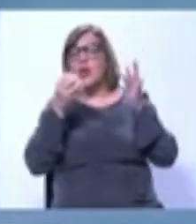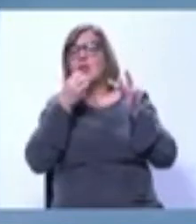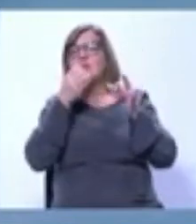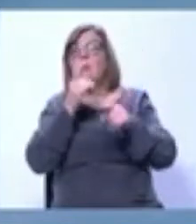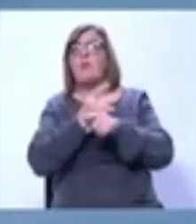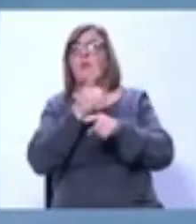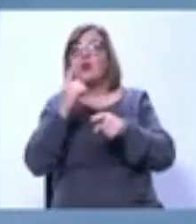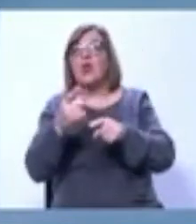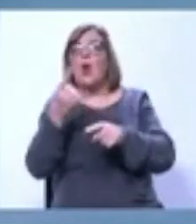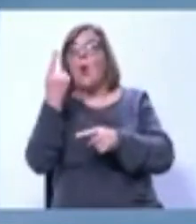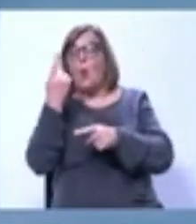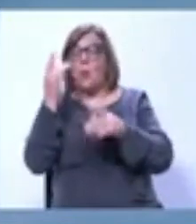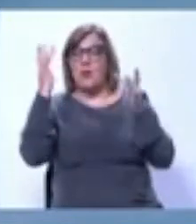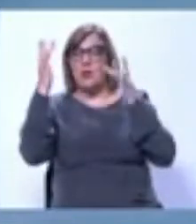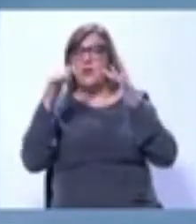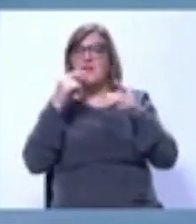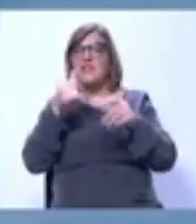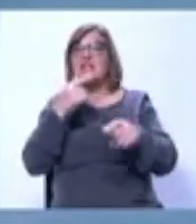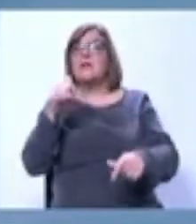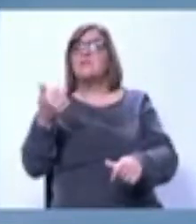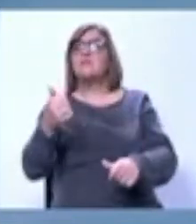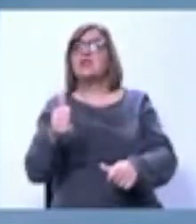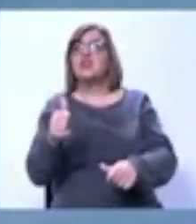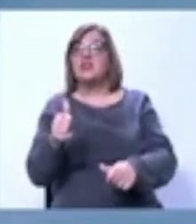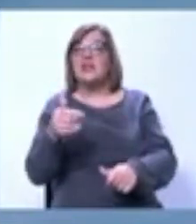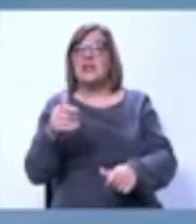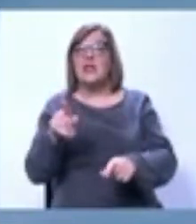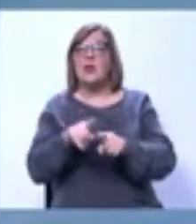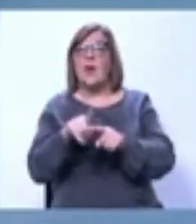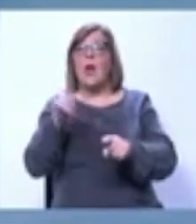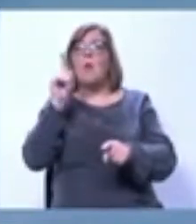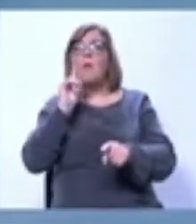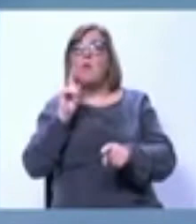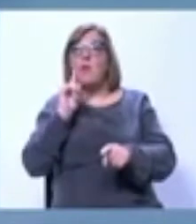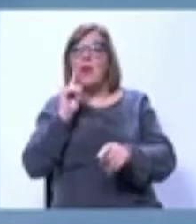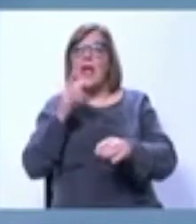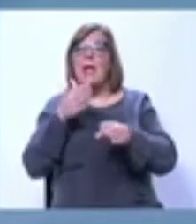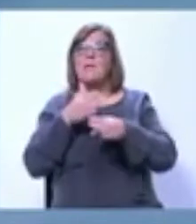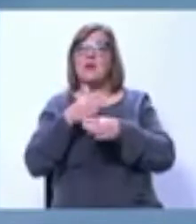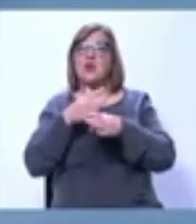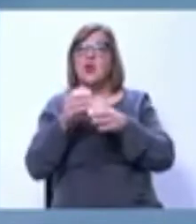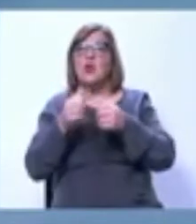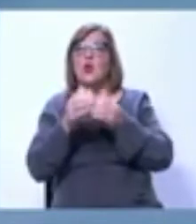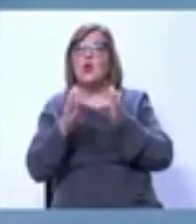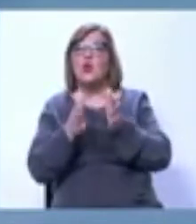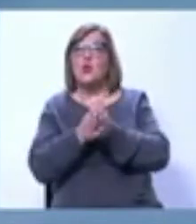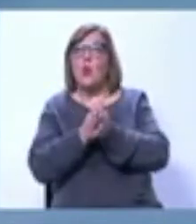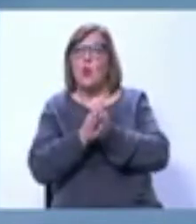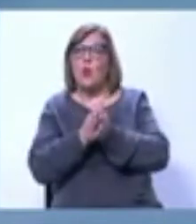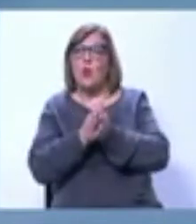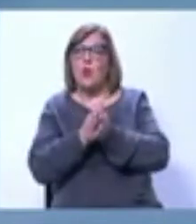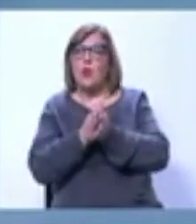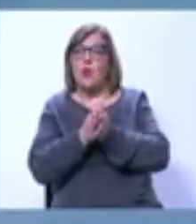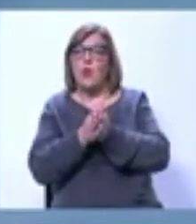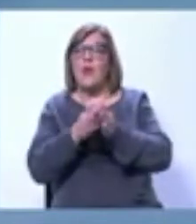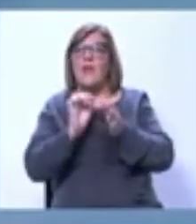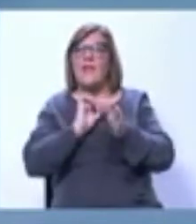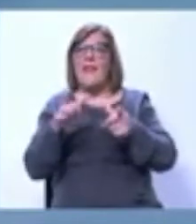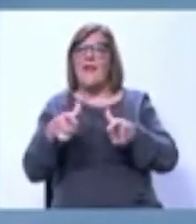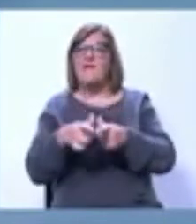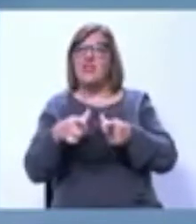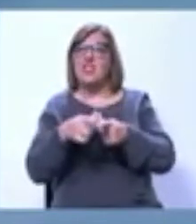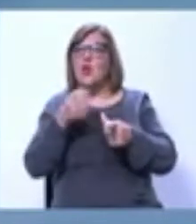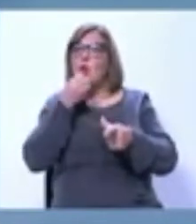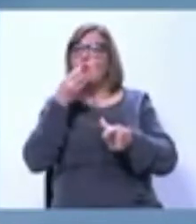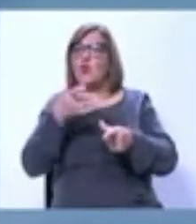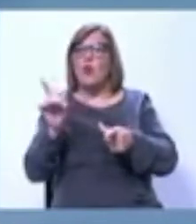explicar a causa doença mas uma das teorias é a menstruação retrógrada ou seja a mulher não menstrua tudo por via vaginal não